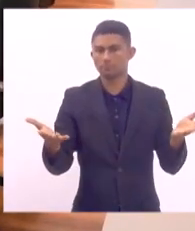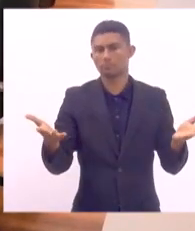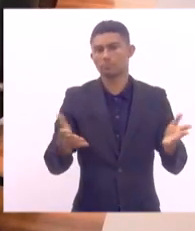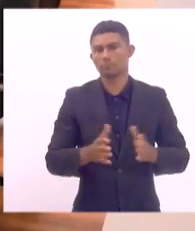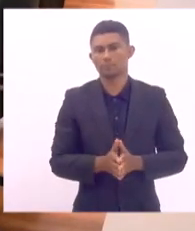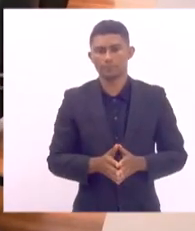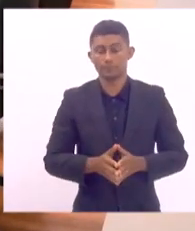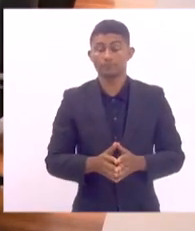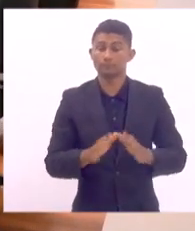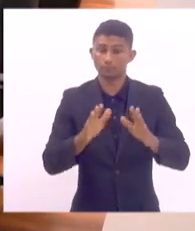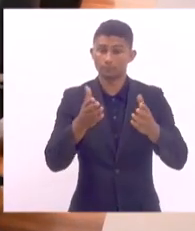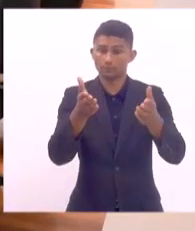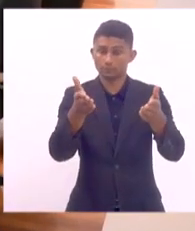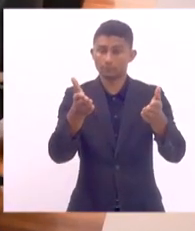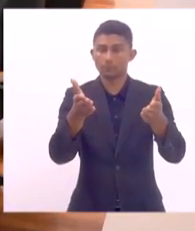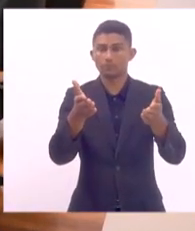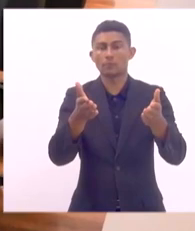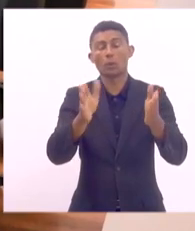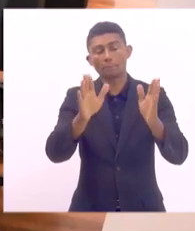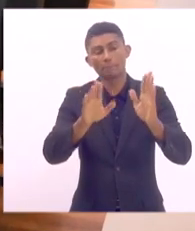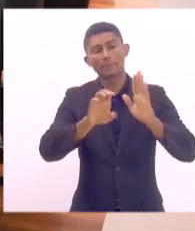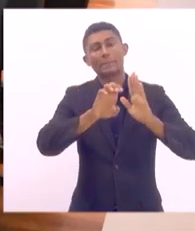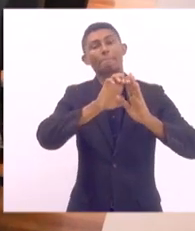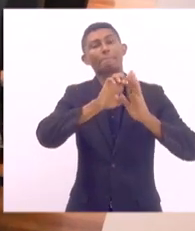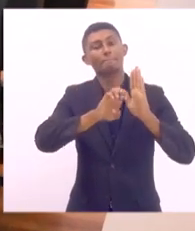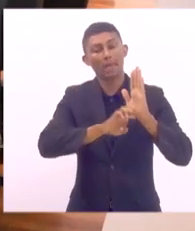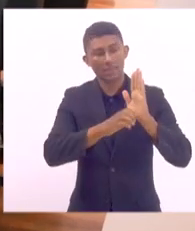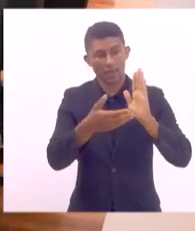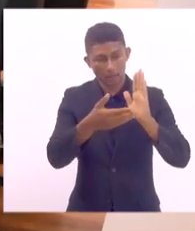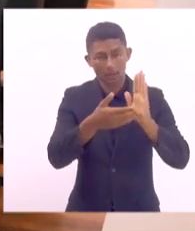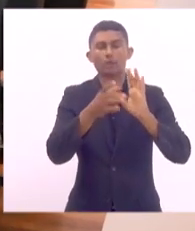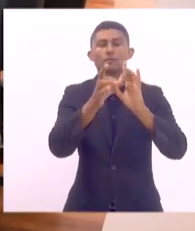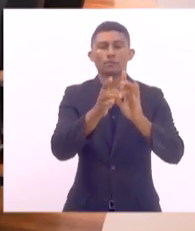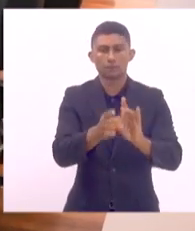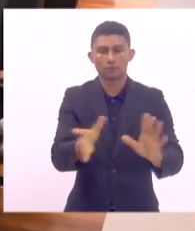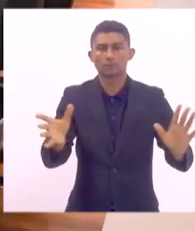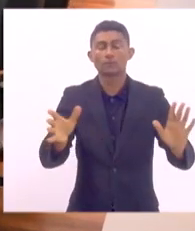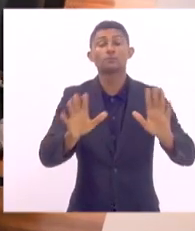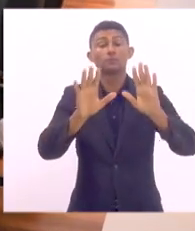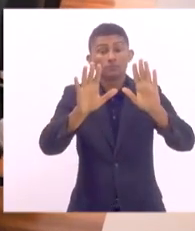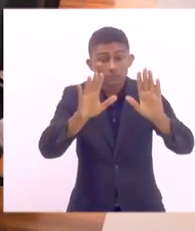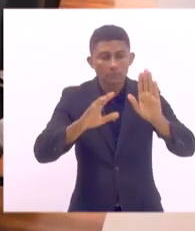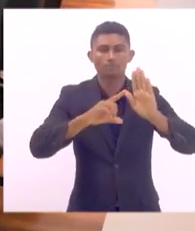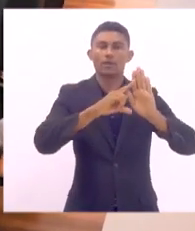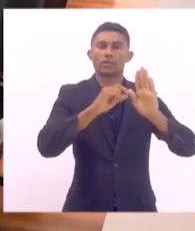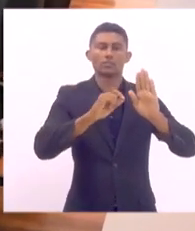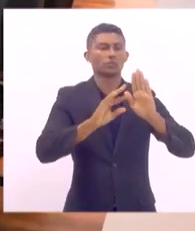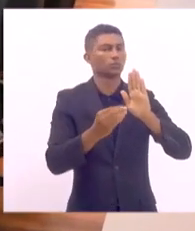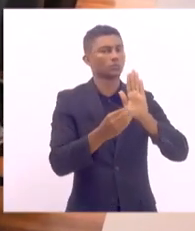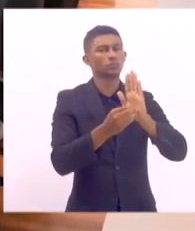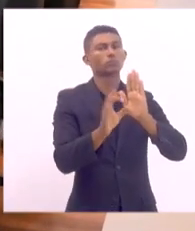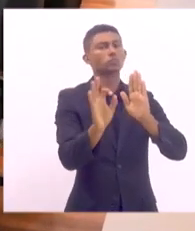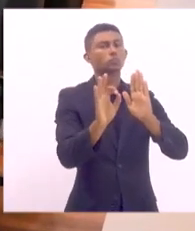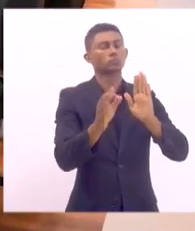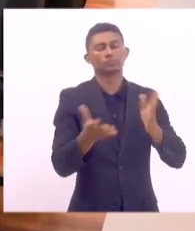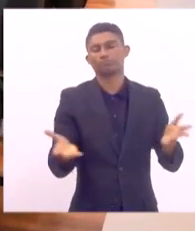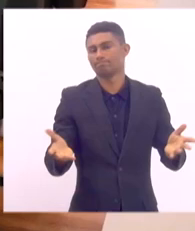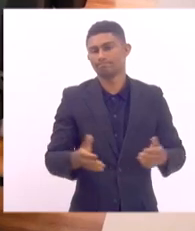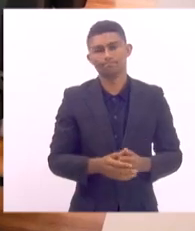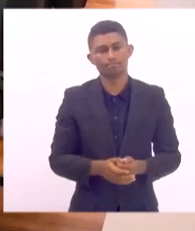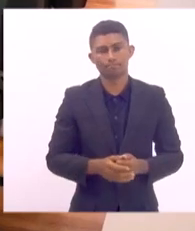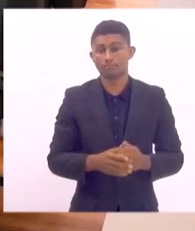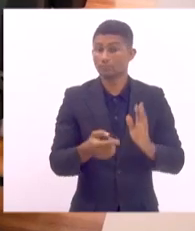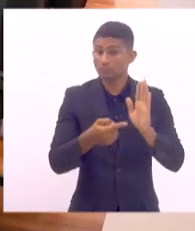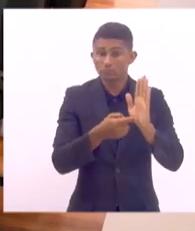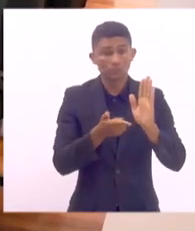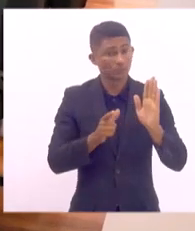Mas, Vossa Excelência, a emenda fala autoriza, mas o artigo não fala autoriza. Não, porque depois ele... Mas não está, amor, mas aqui. Uma